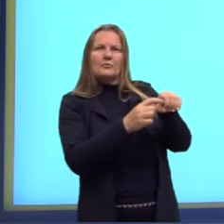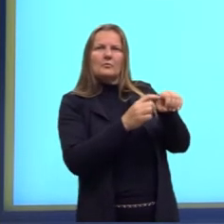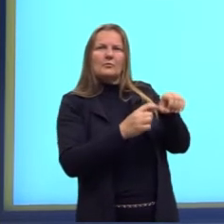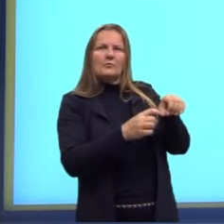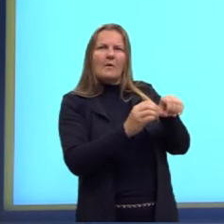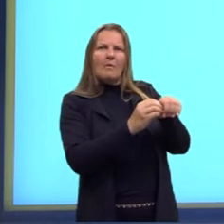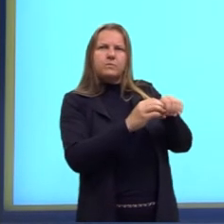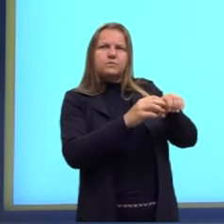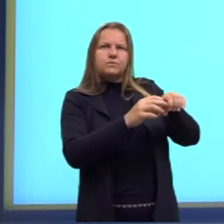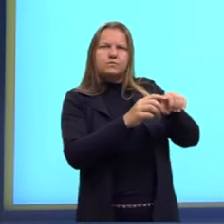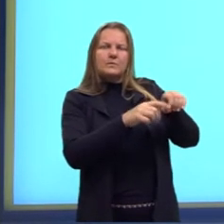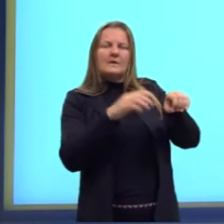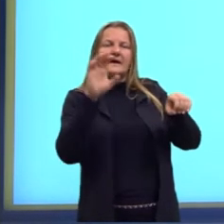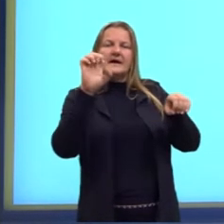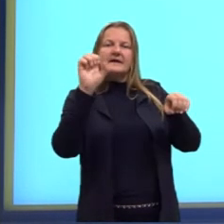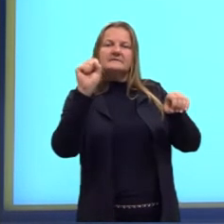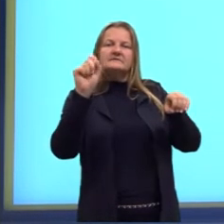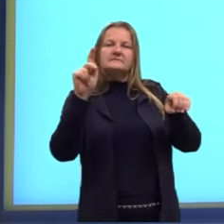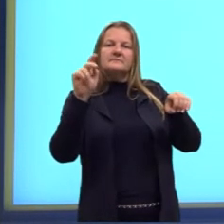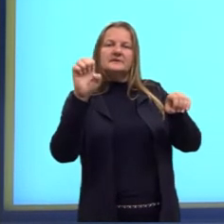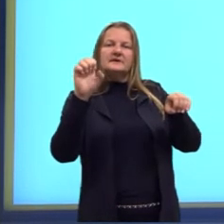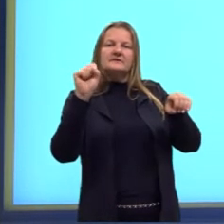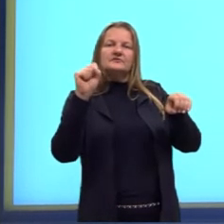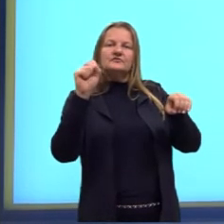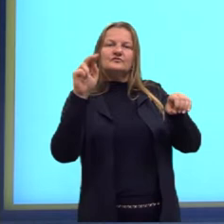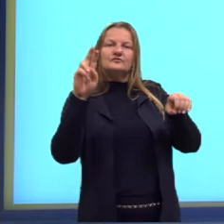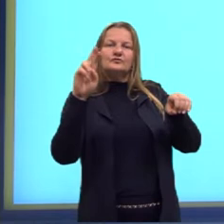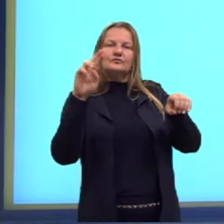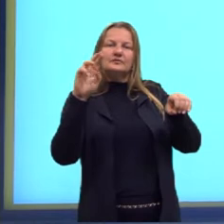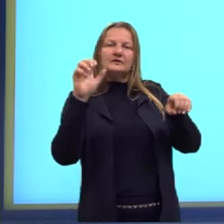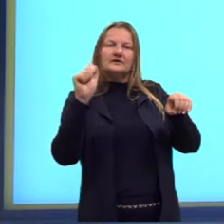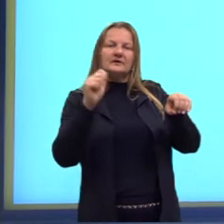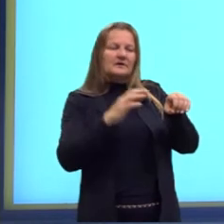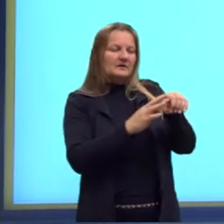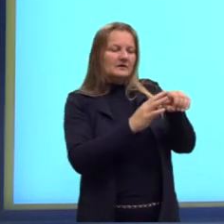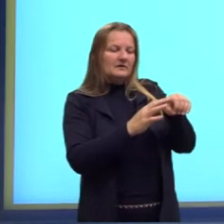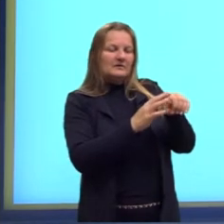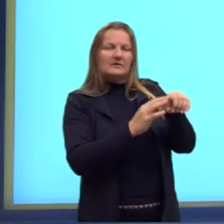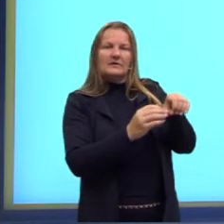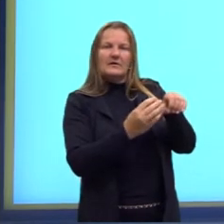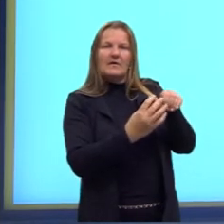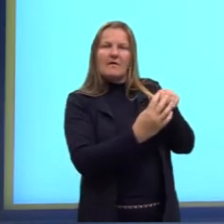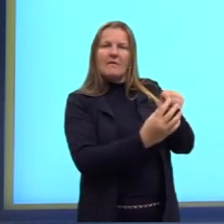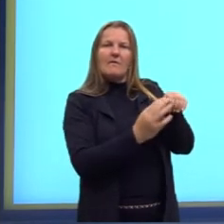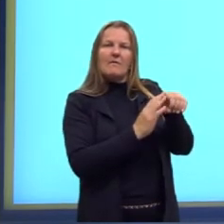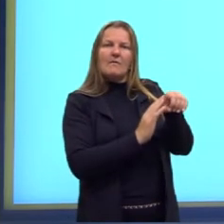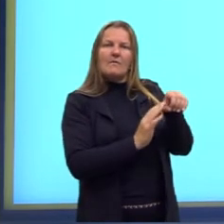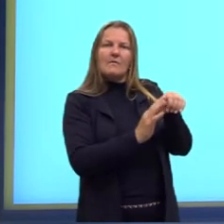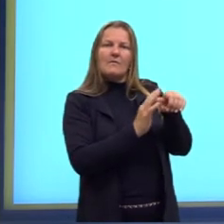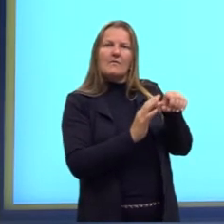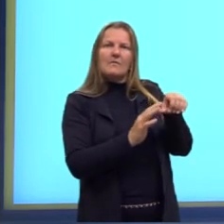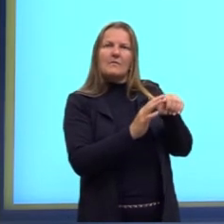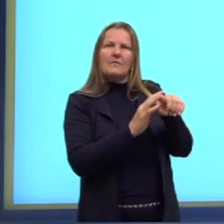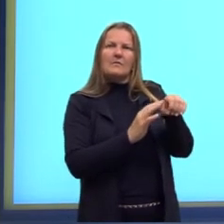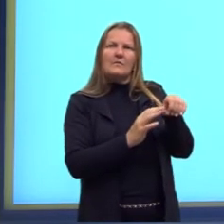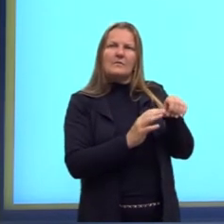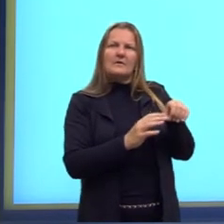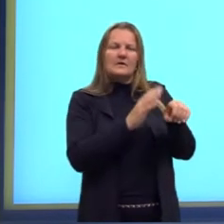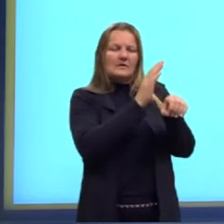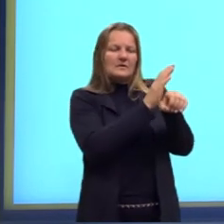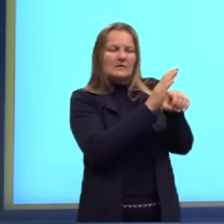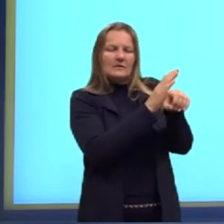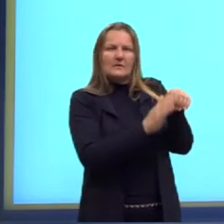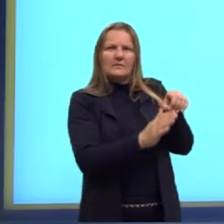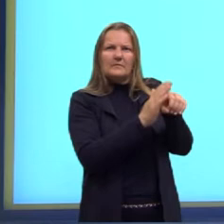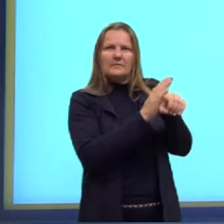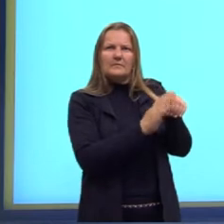Ah tá que tem a ver então com essa área que a gente falou a área da seção transversal né O que que é isso se eu pegue corto